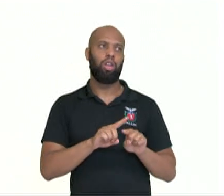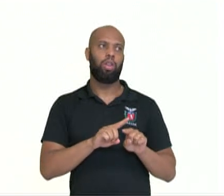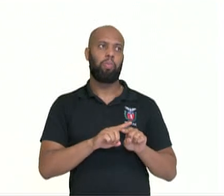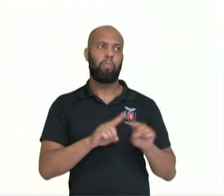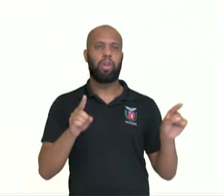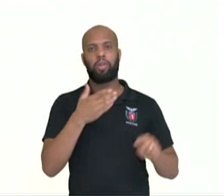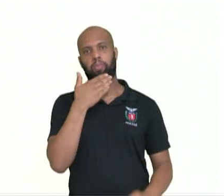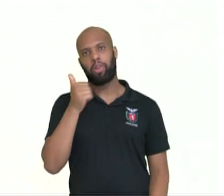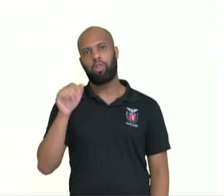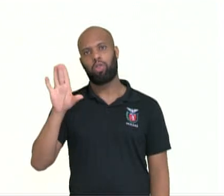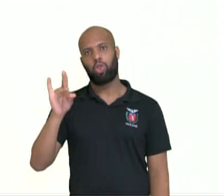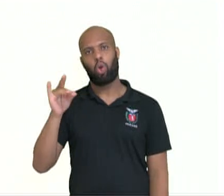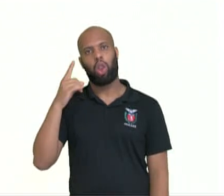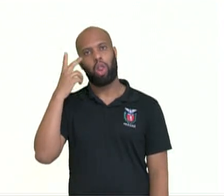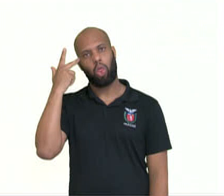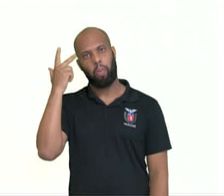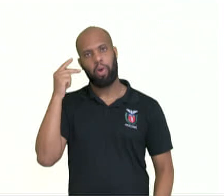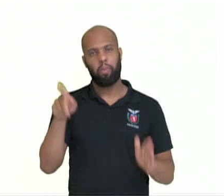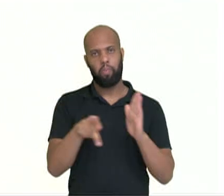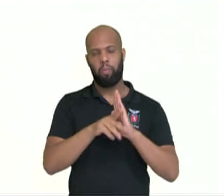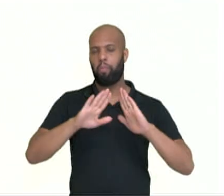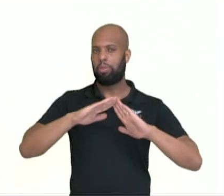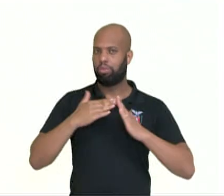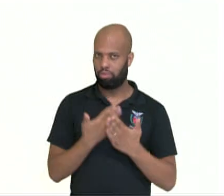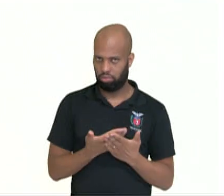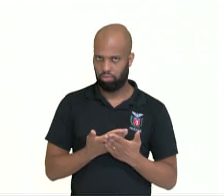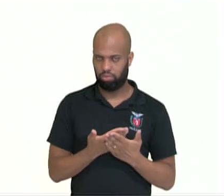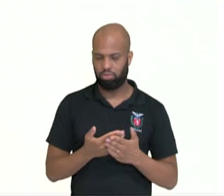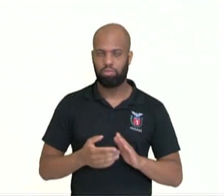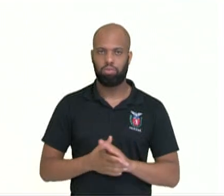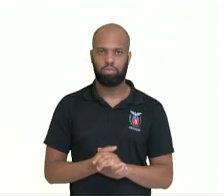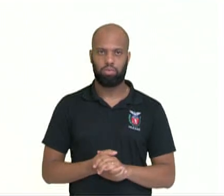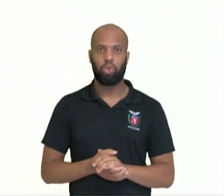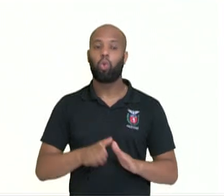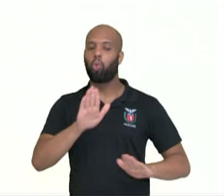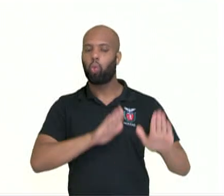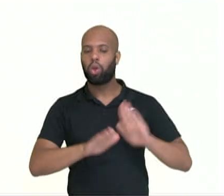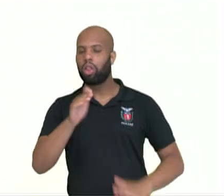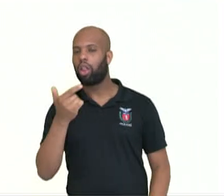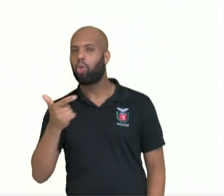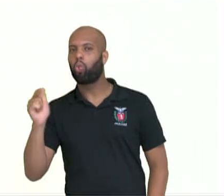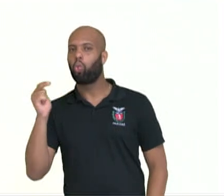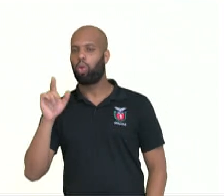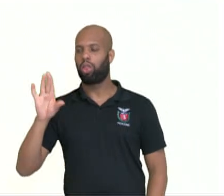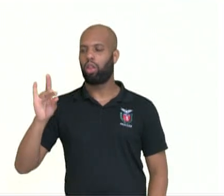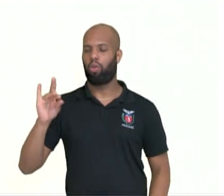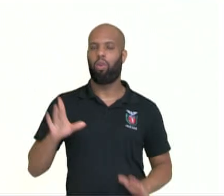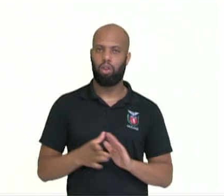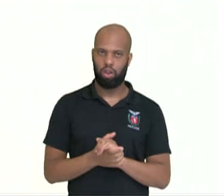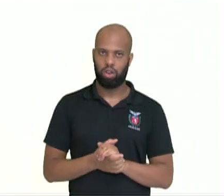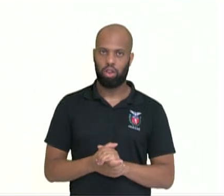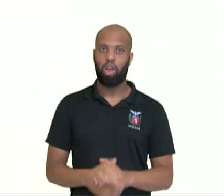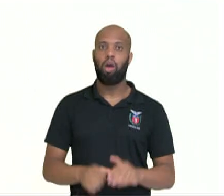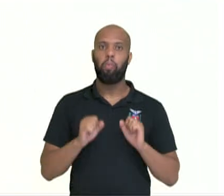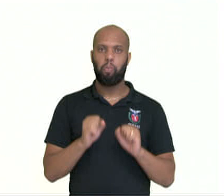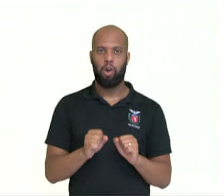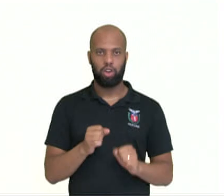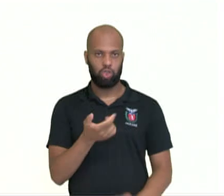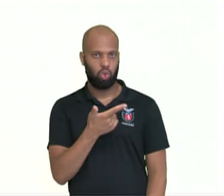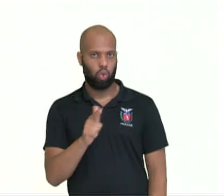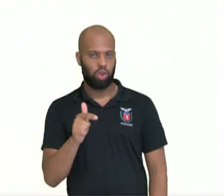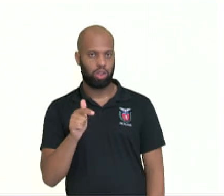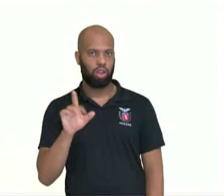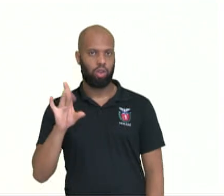Bonder, aquela marca. Mas tome cuidado, porque pode colar seus dedos, é uma